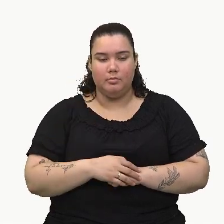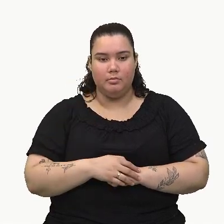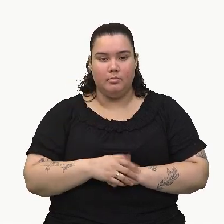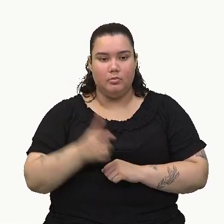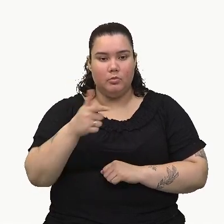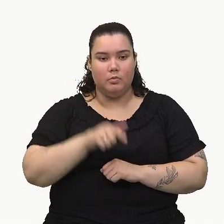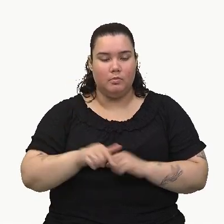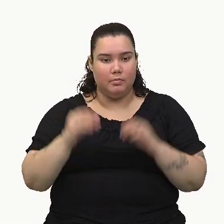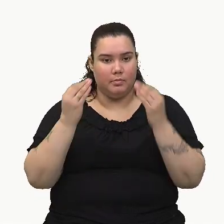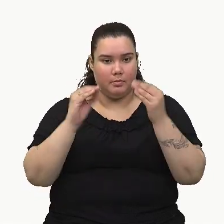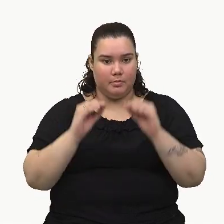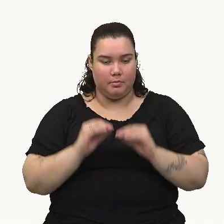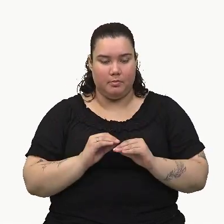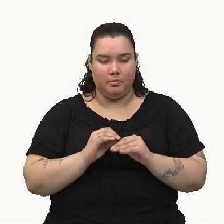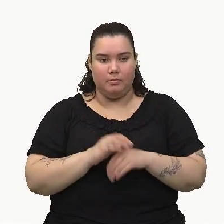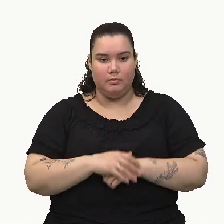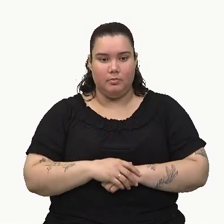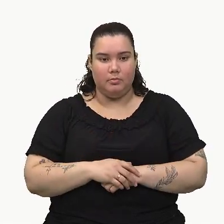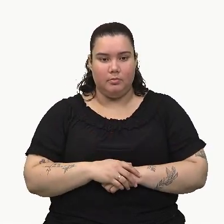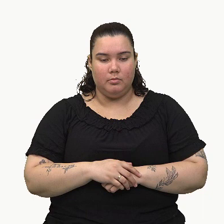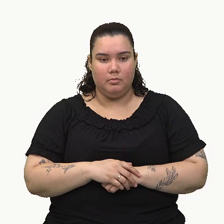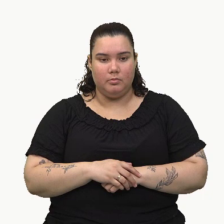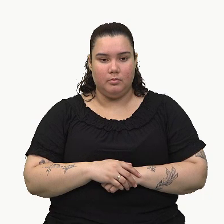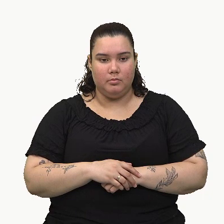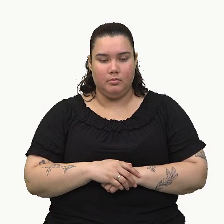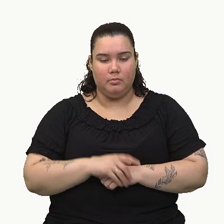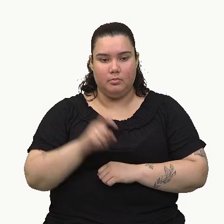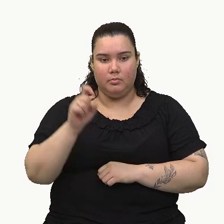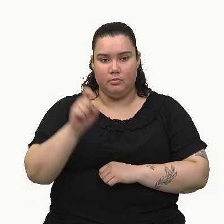reescrever a função. X ao quadrado